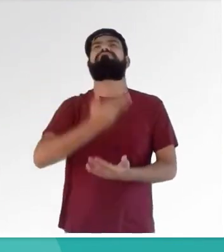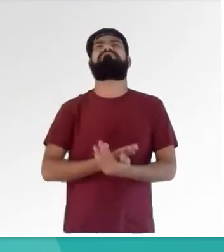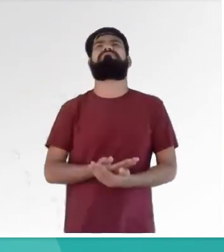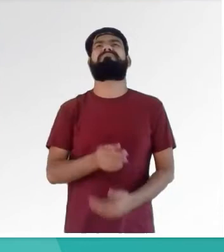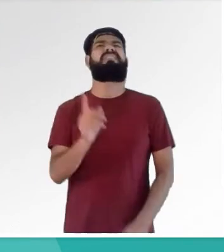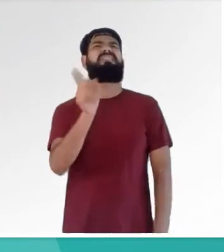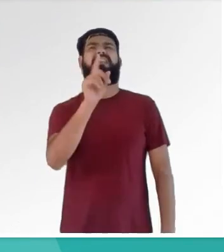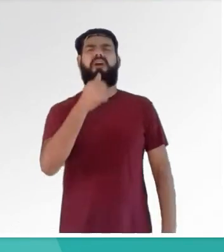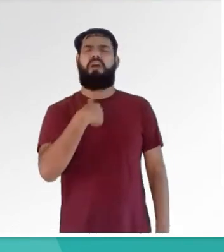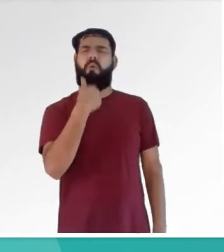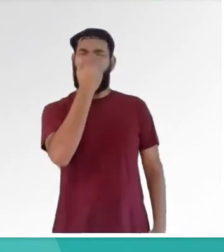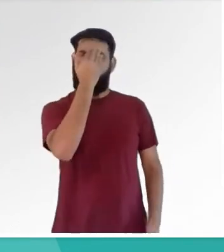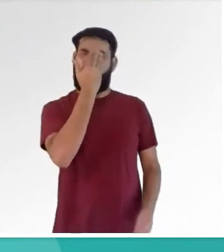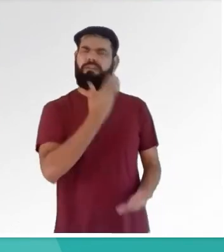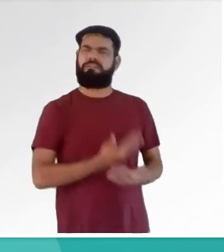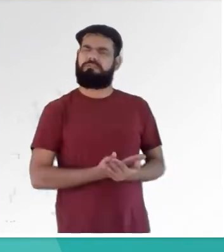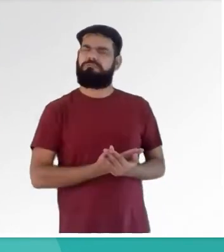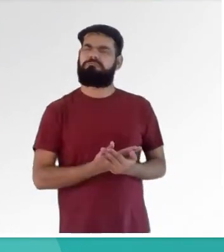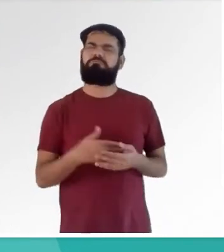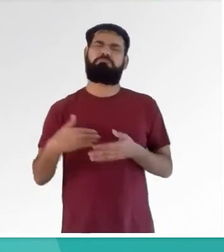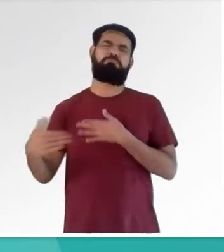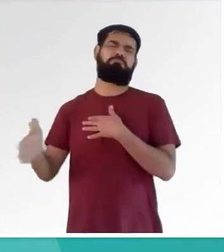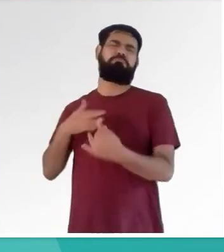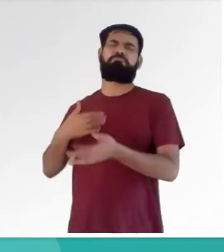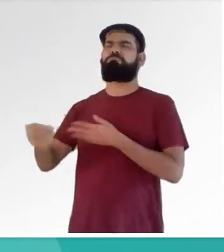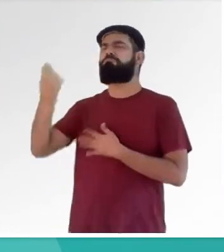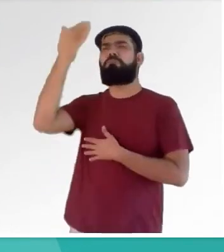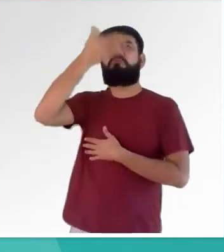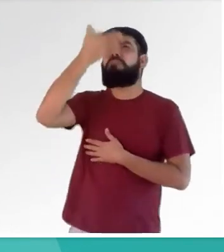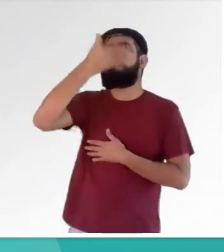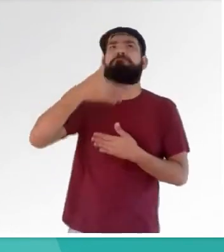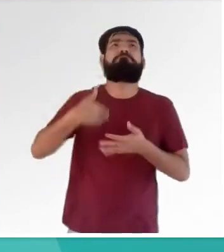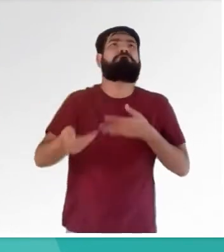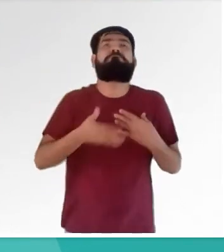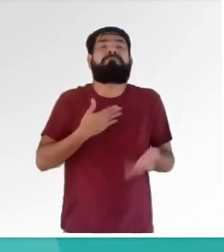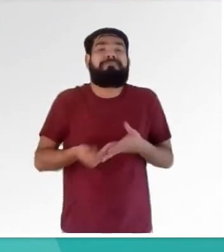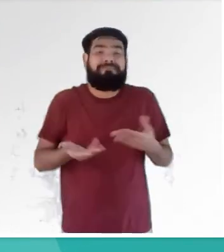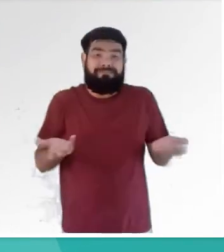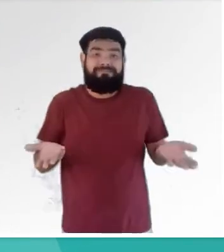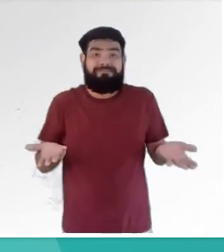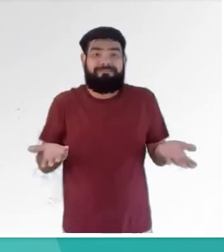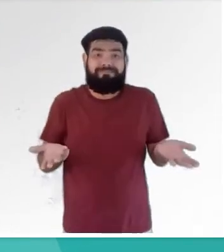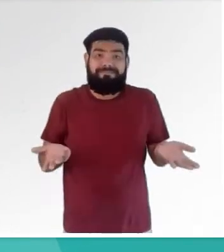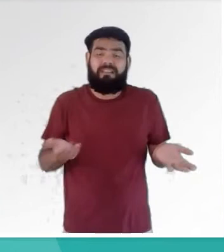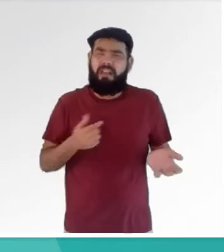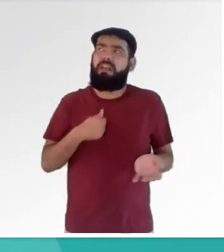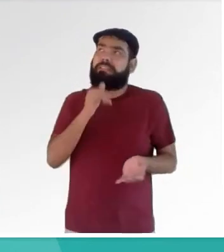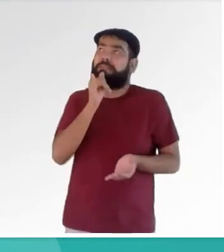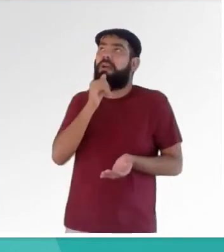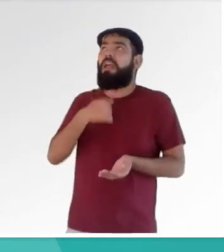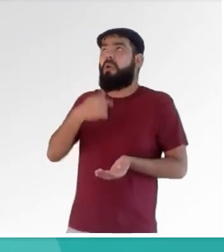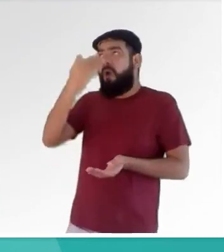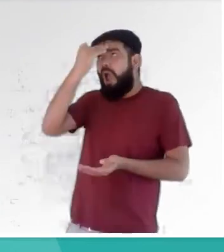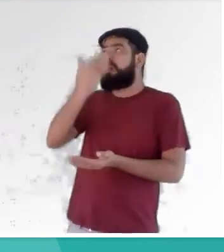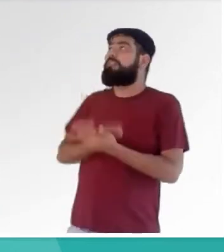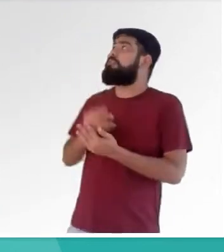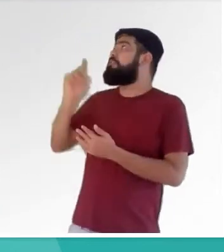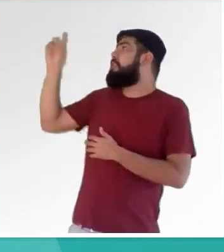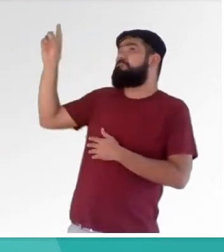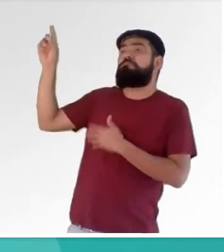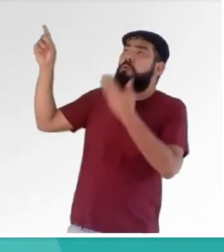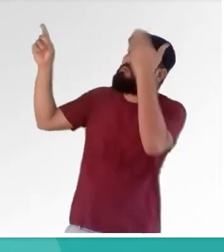acredito. Mesmo sem ver. Né? Eu acredito em Deus, mesmo não vendo